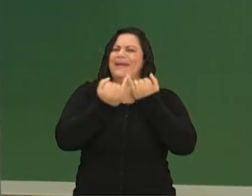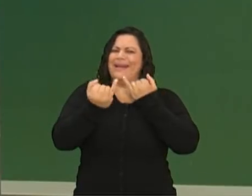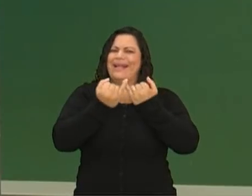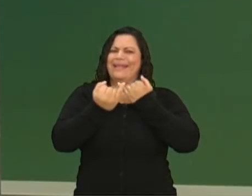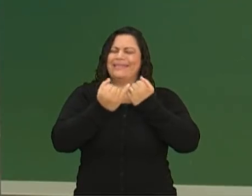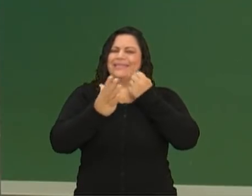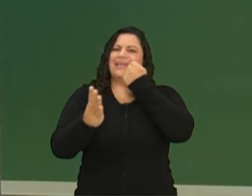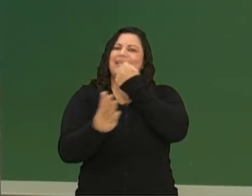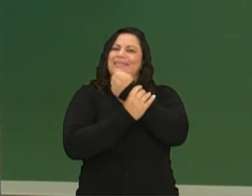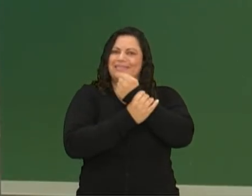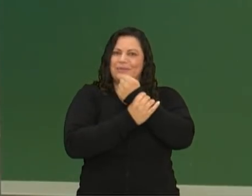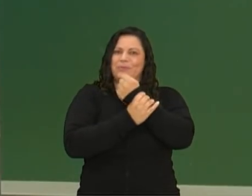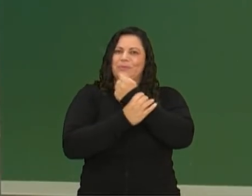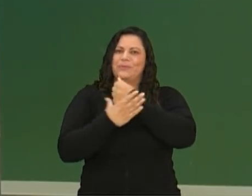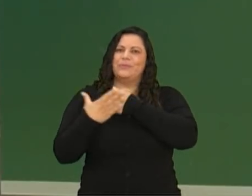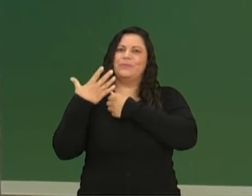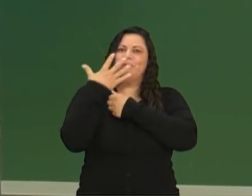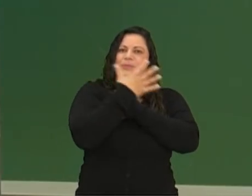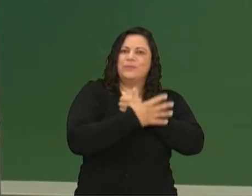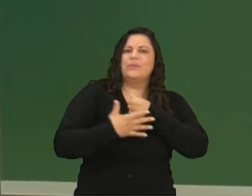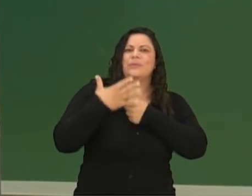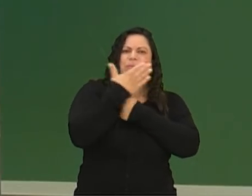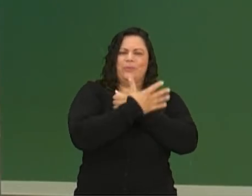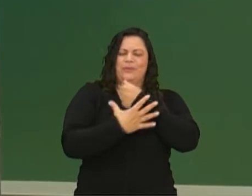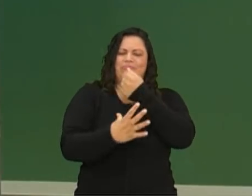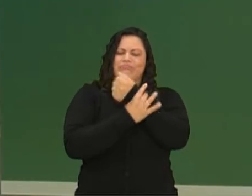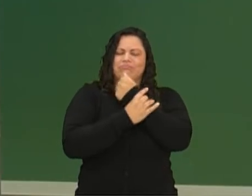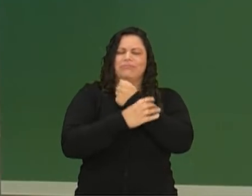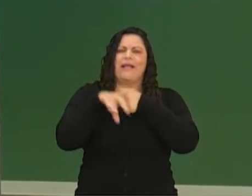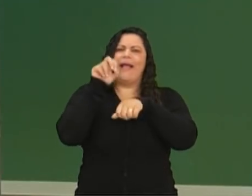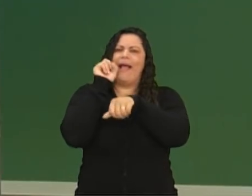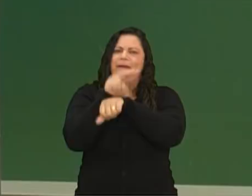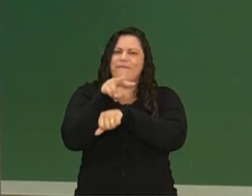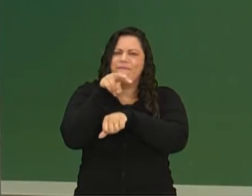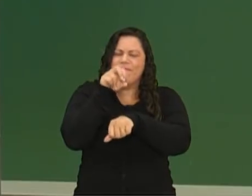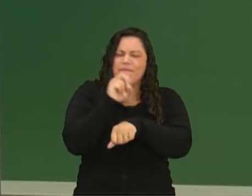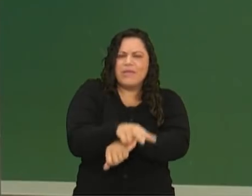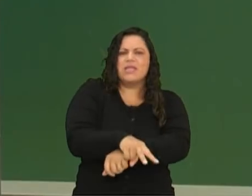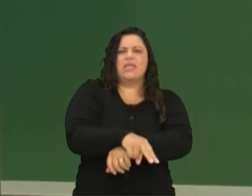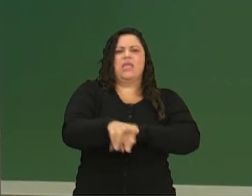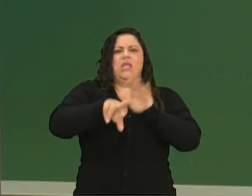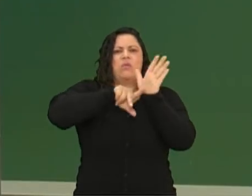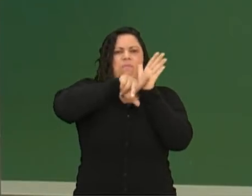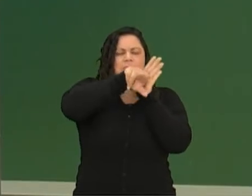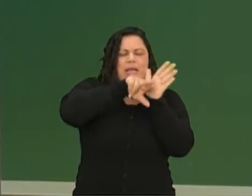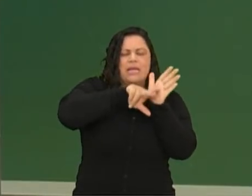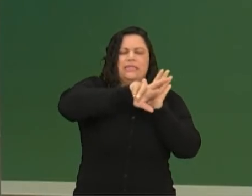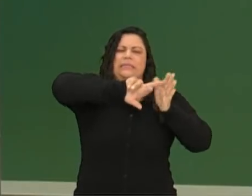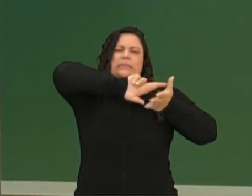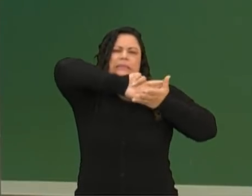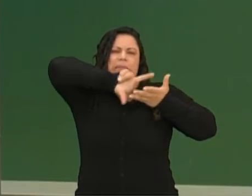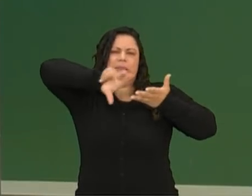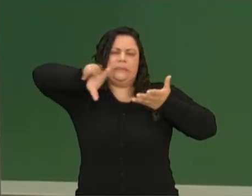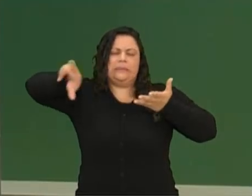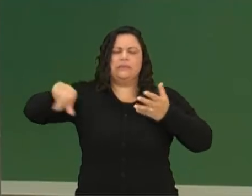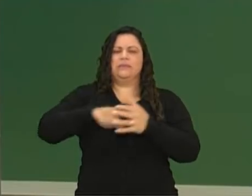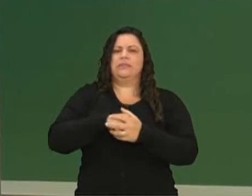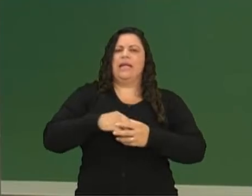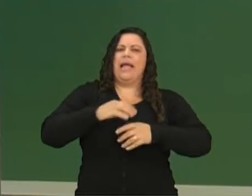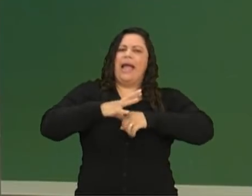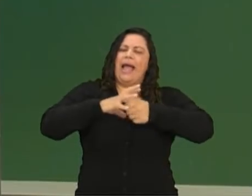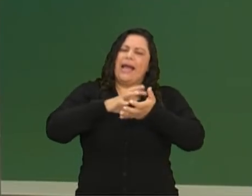combater bactérias, vírus, infecções, alergias, uma série de situações que